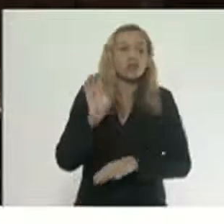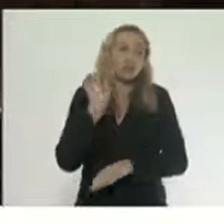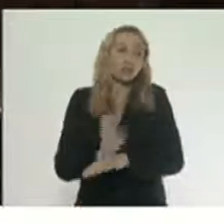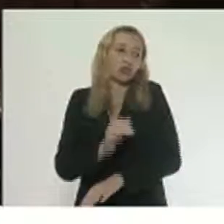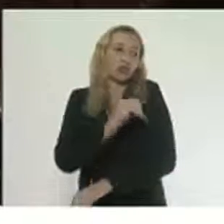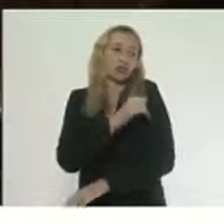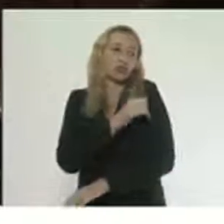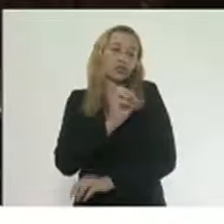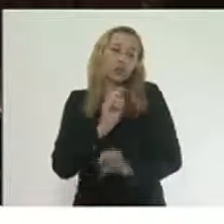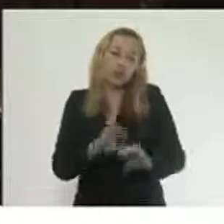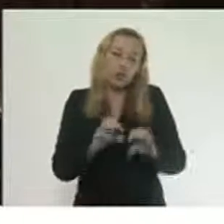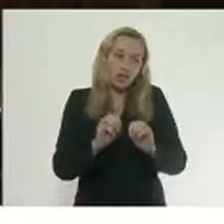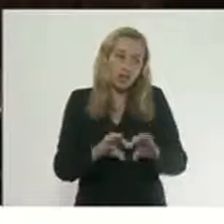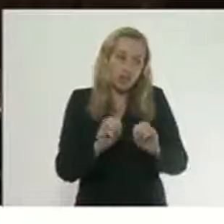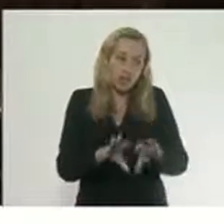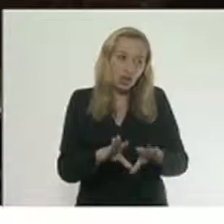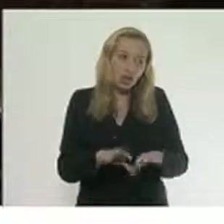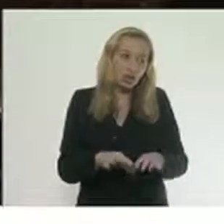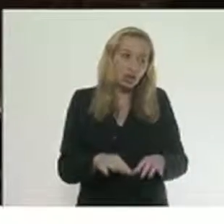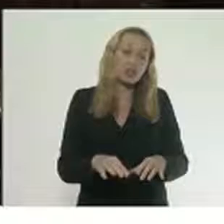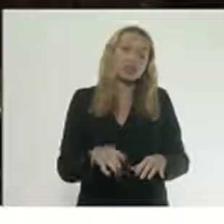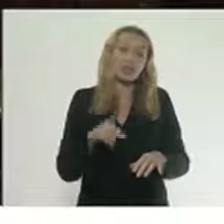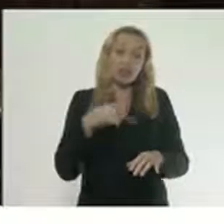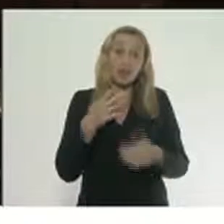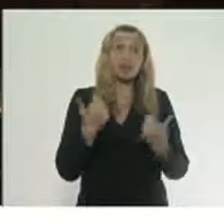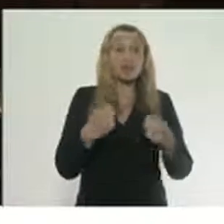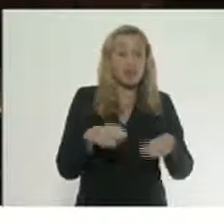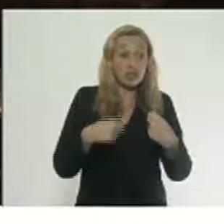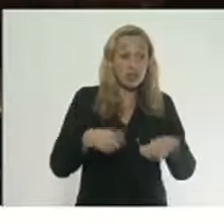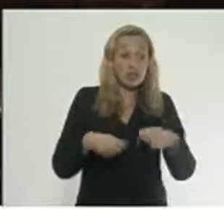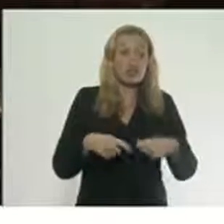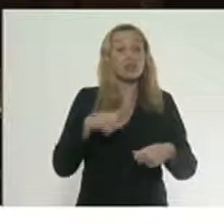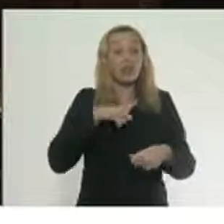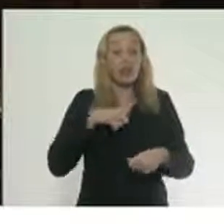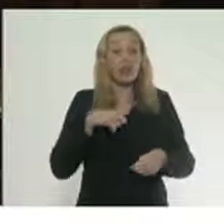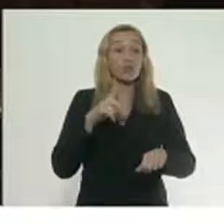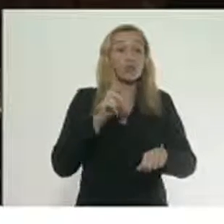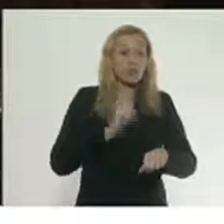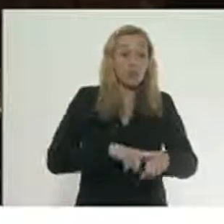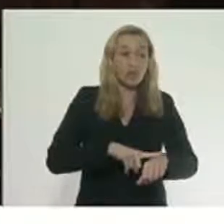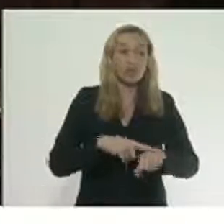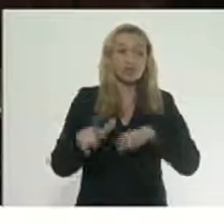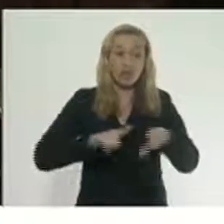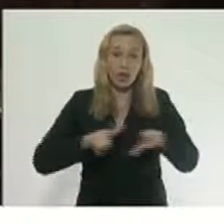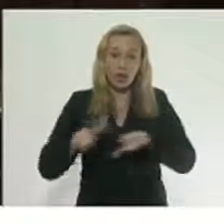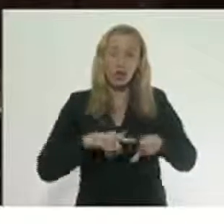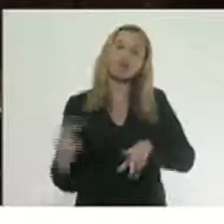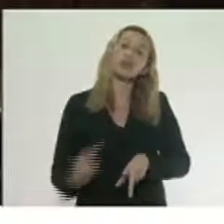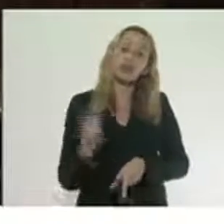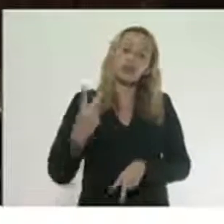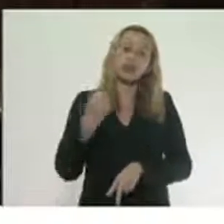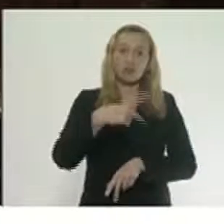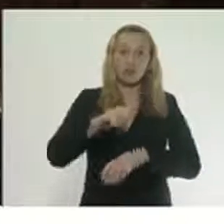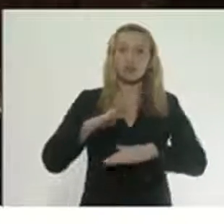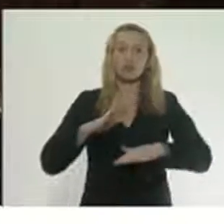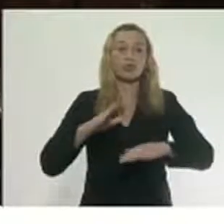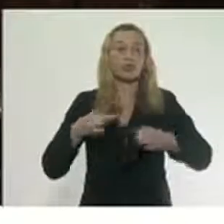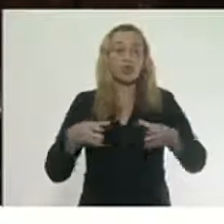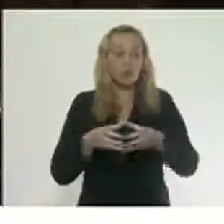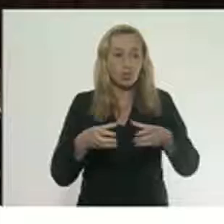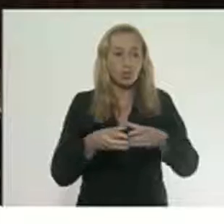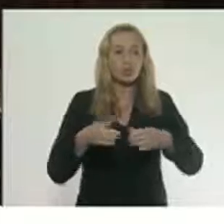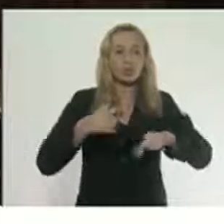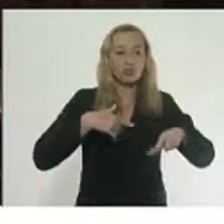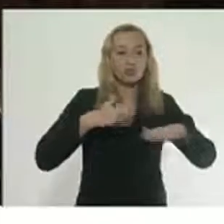uma das condicionalidades para que a UESO se torne uma universidade, ter um plano de cargos, que significa uma valorização do seu corpo de profissionais. E a